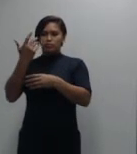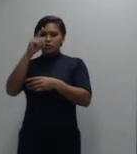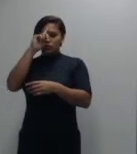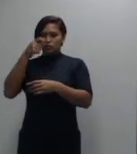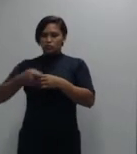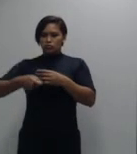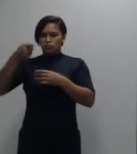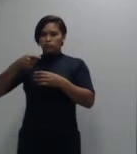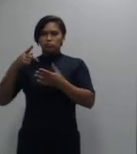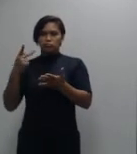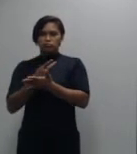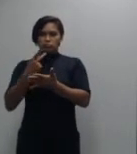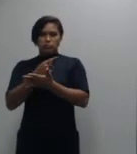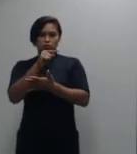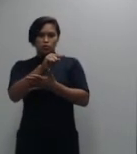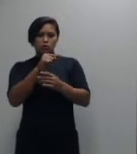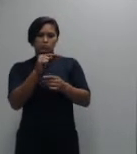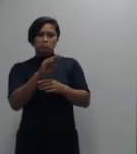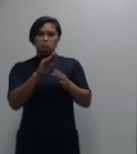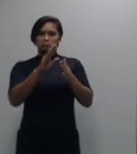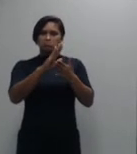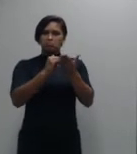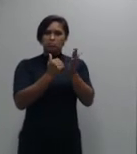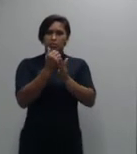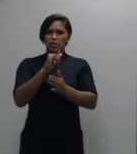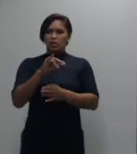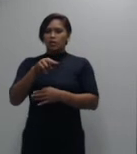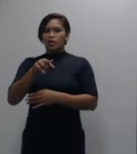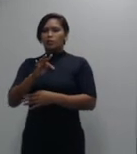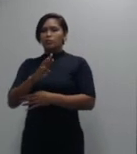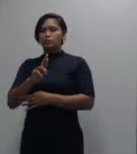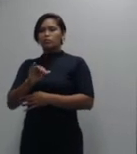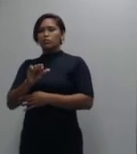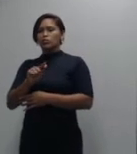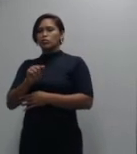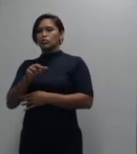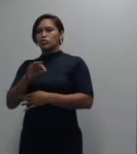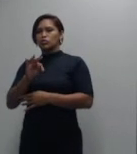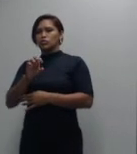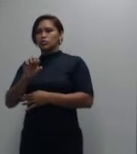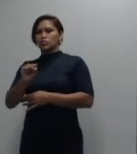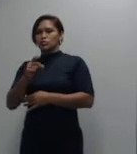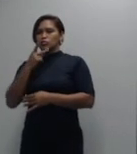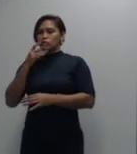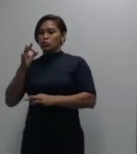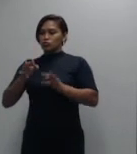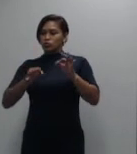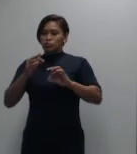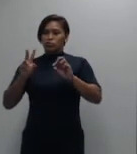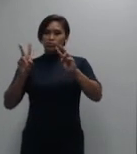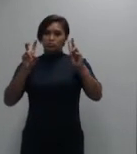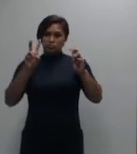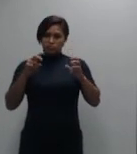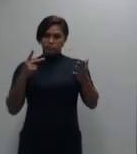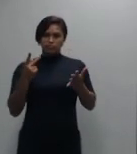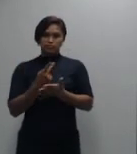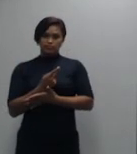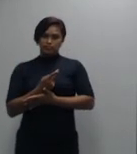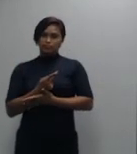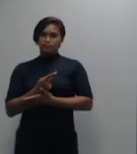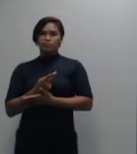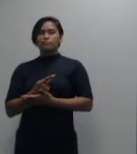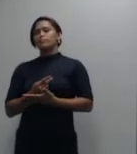inteligente Ou seja a própria formação do título judicial exequendo na